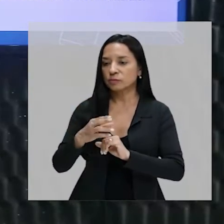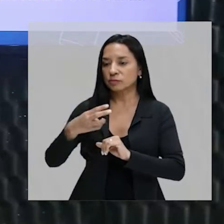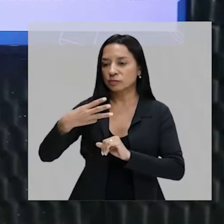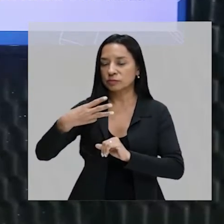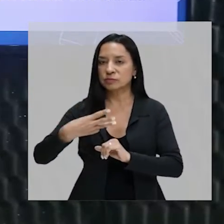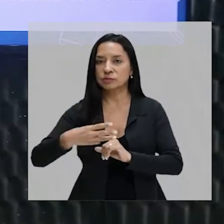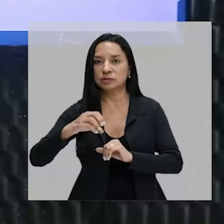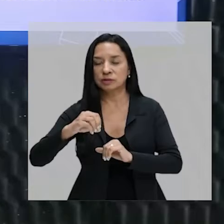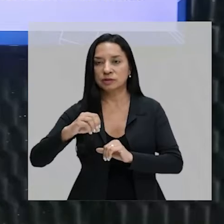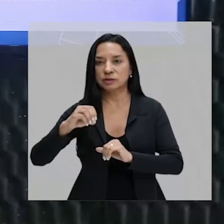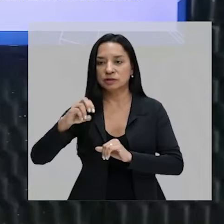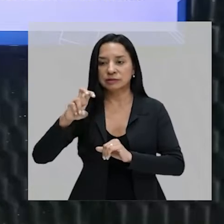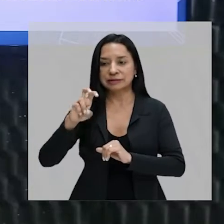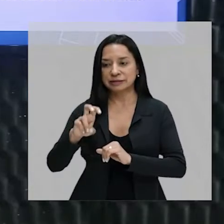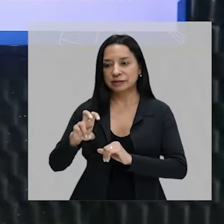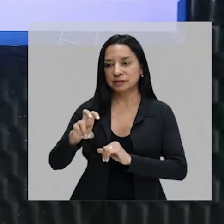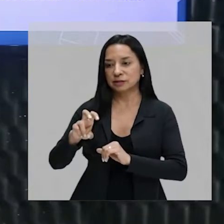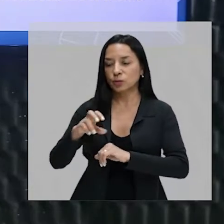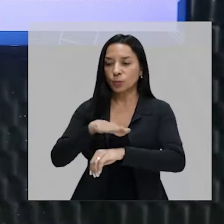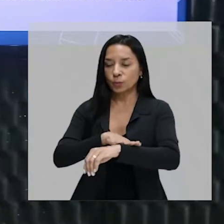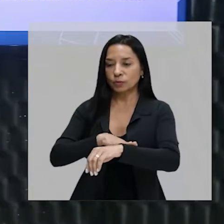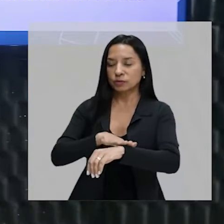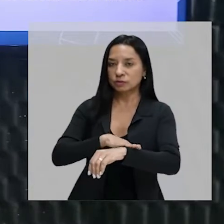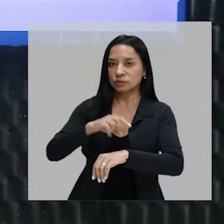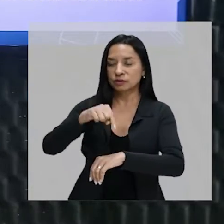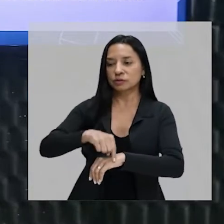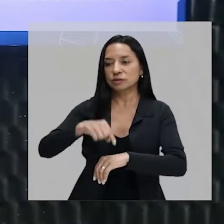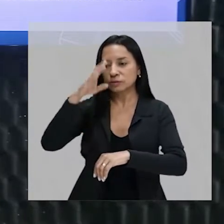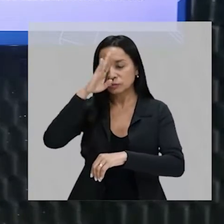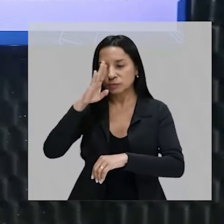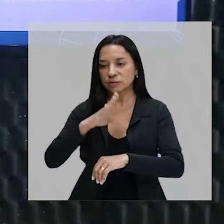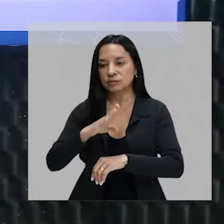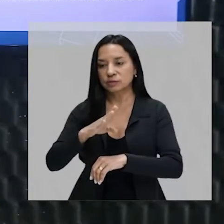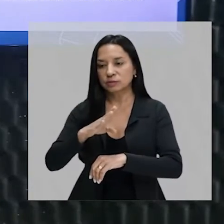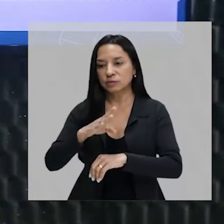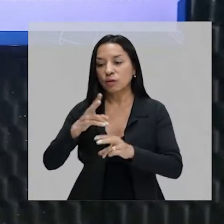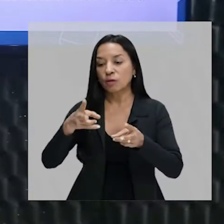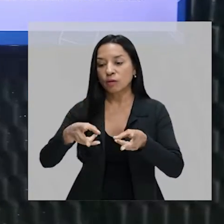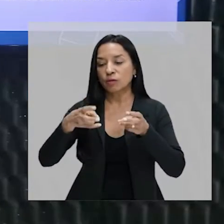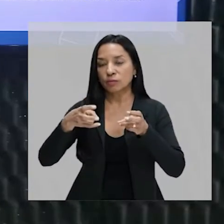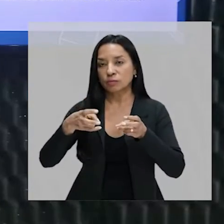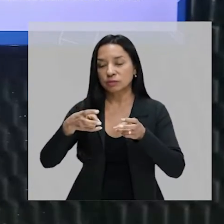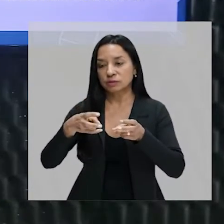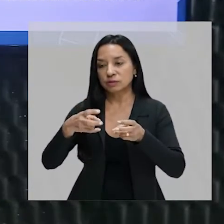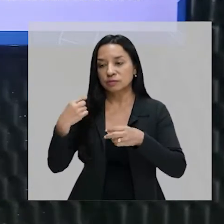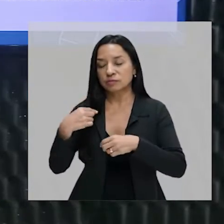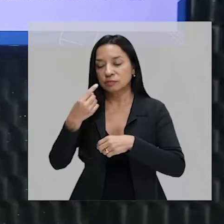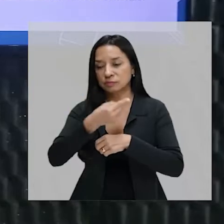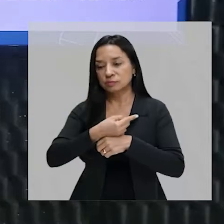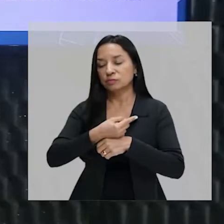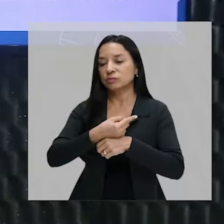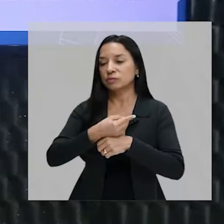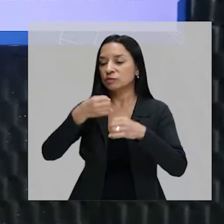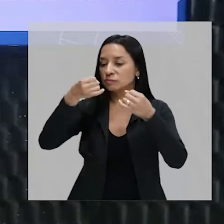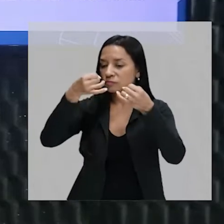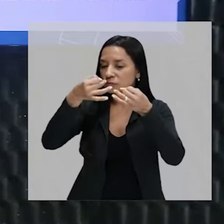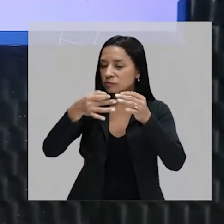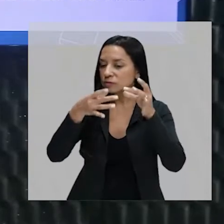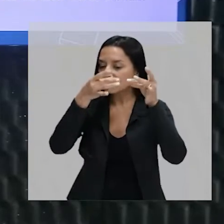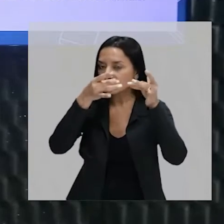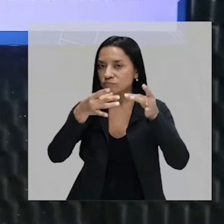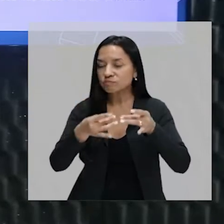305 etnias no Brasil topserv que nós estamos falando que é Ciência